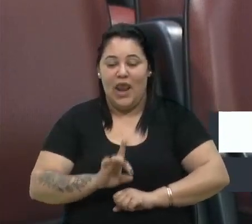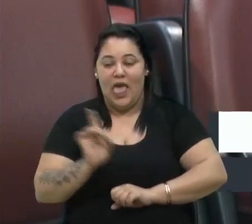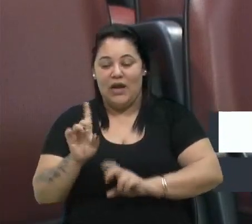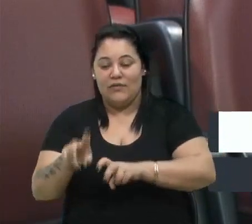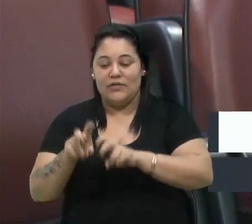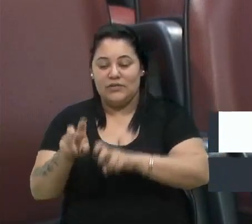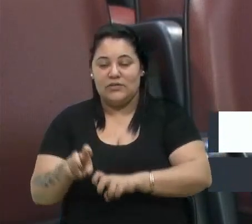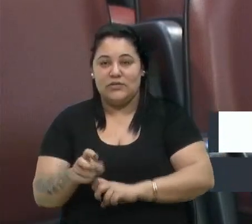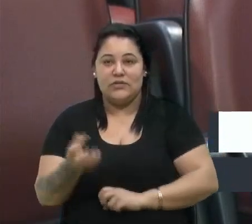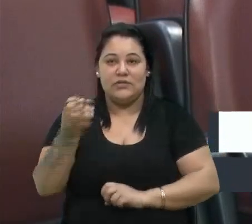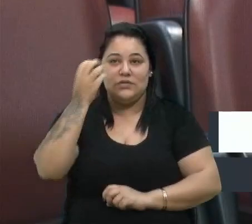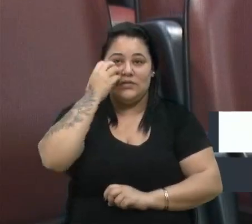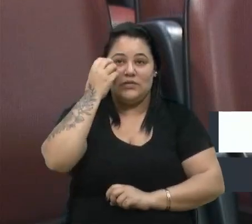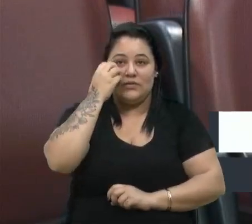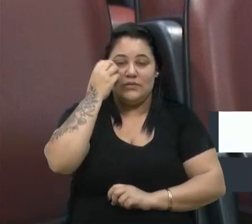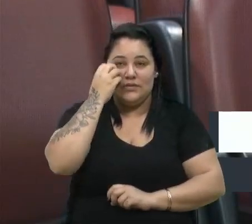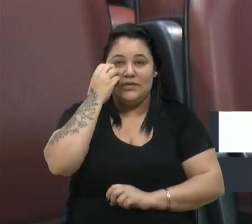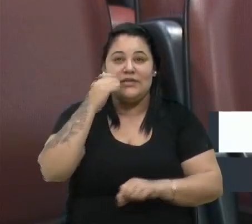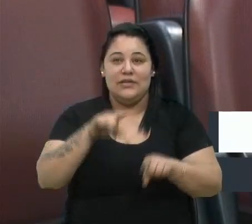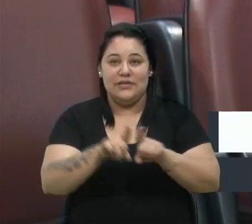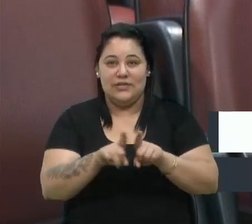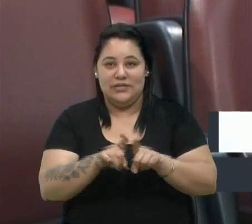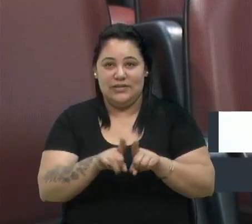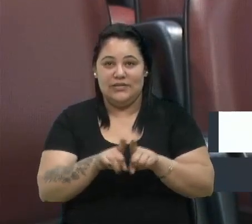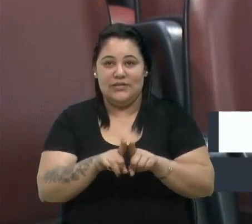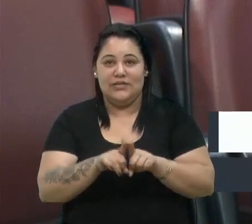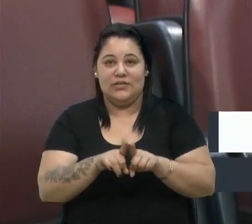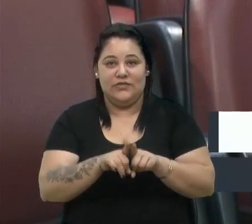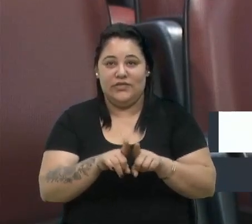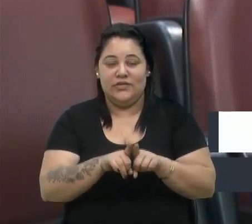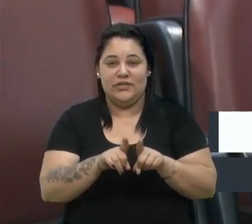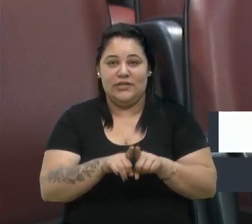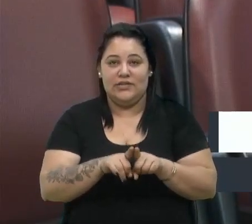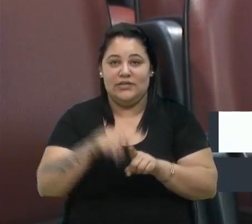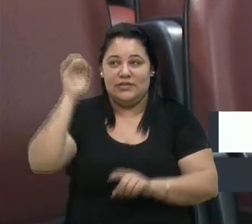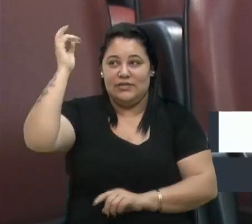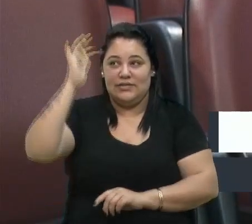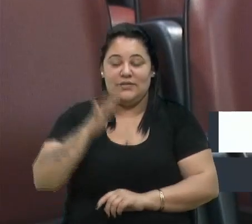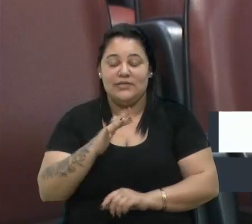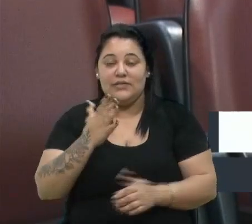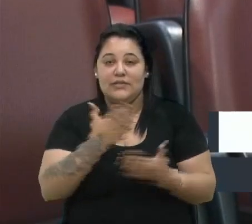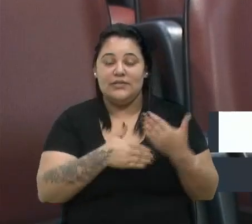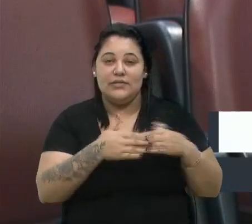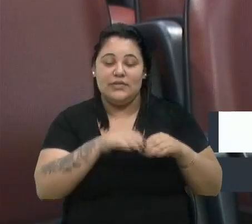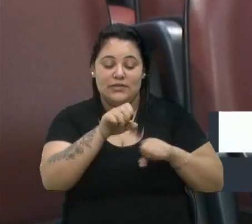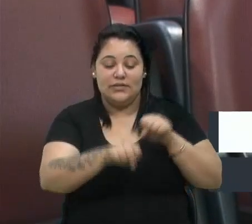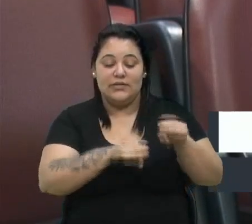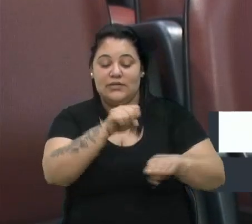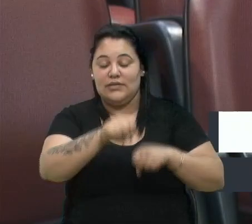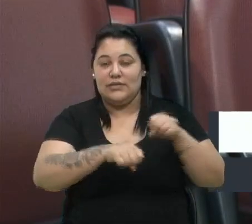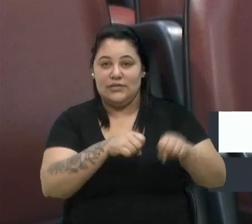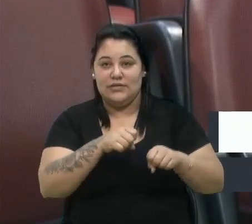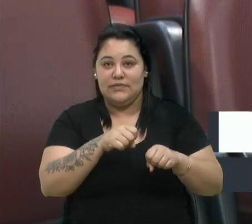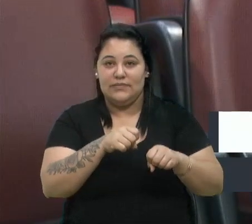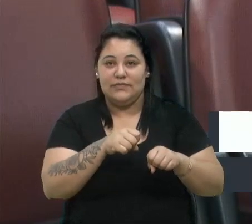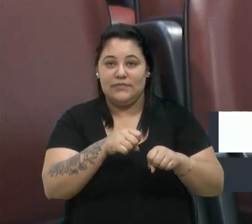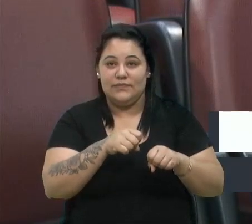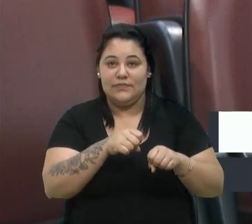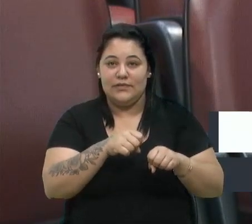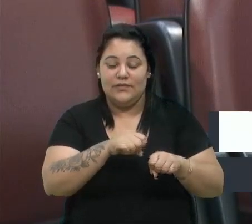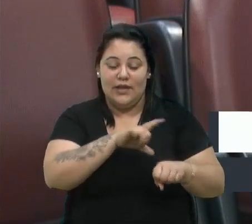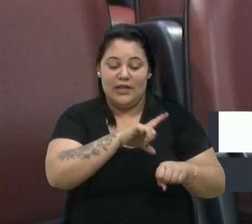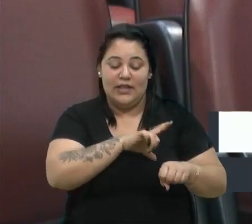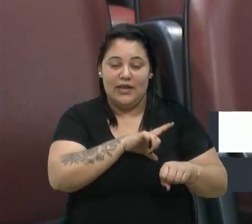Ana Rec estarão abençoando todos os ciclistas com uma benção, aonde dali sairão